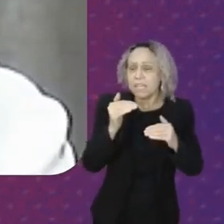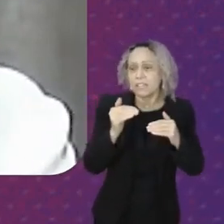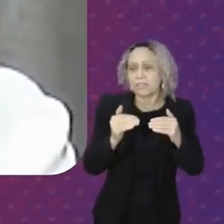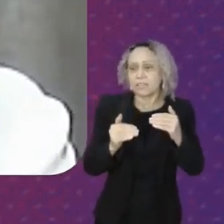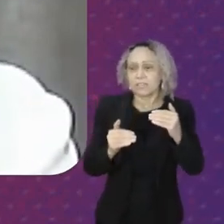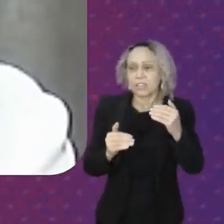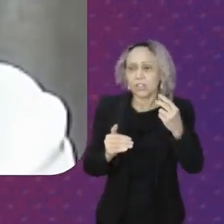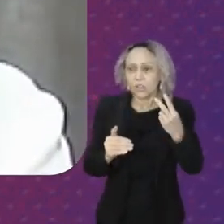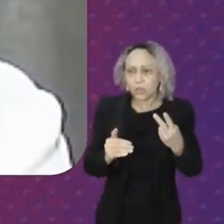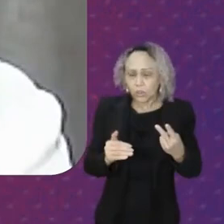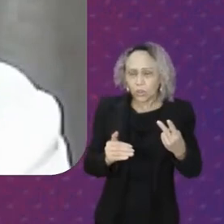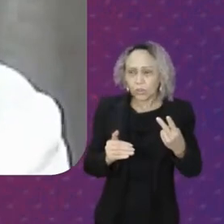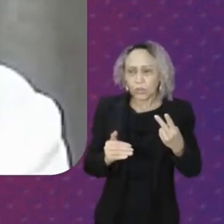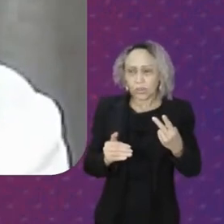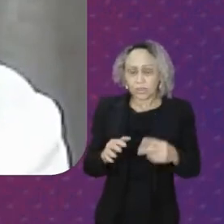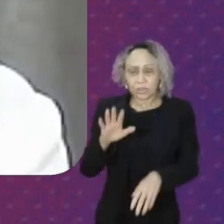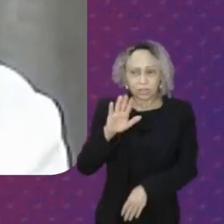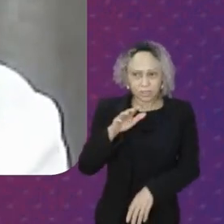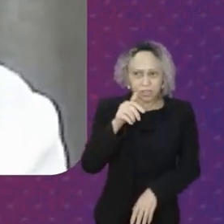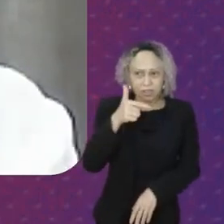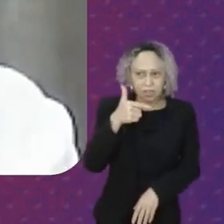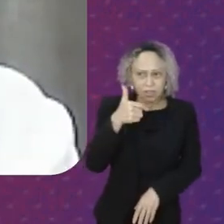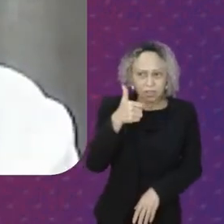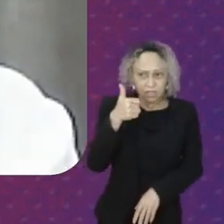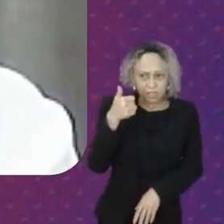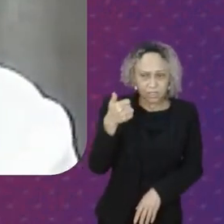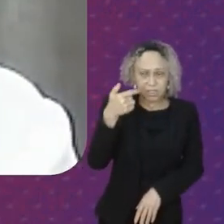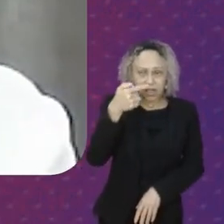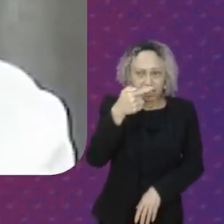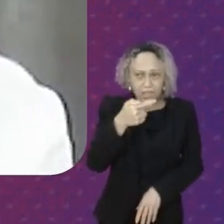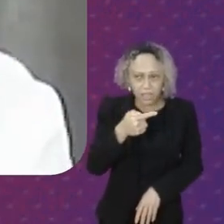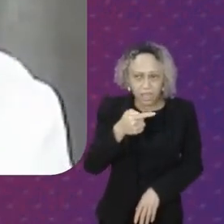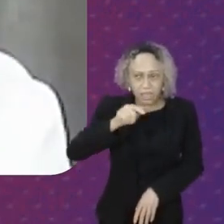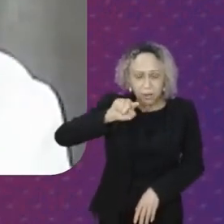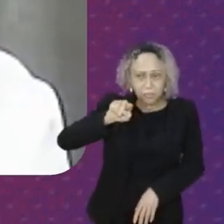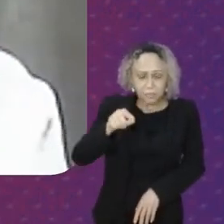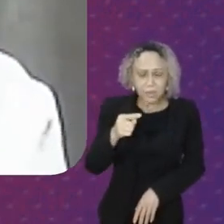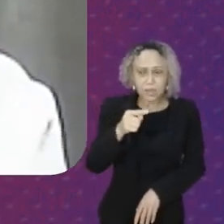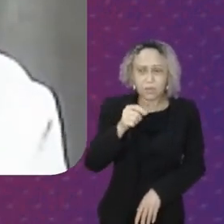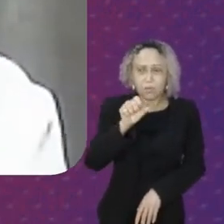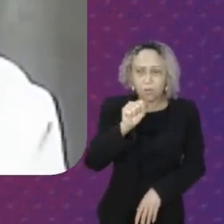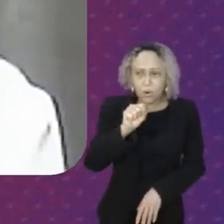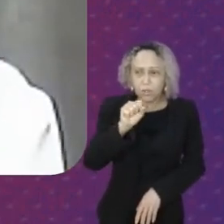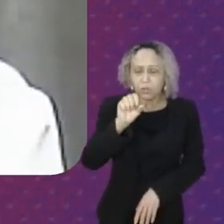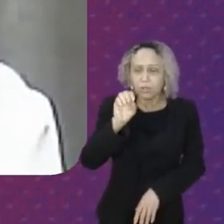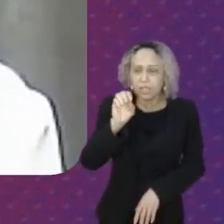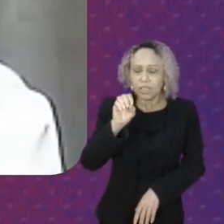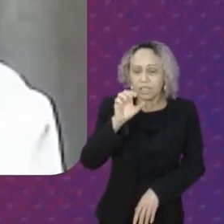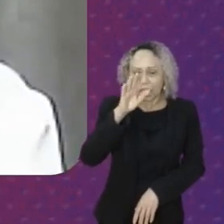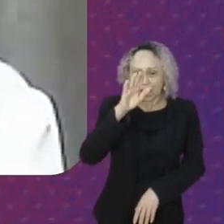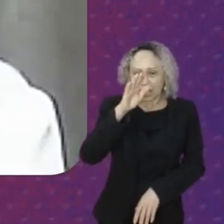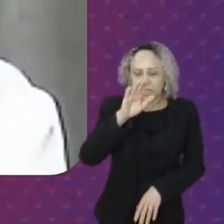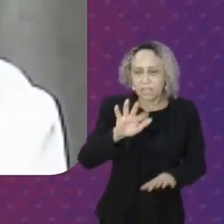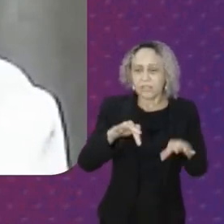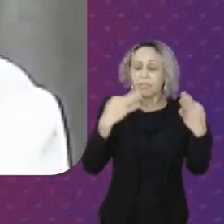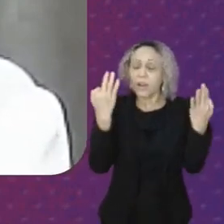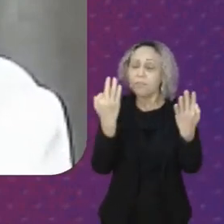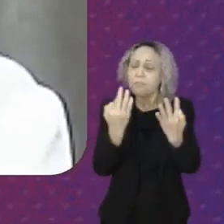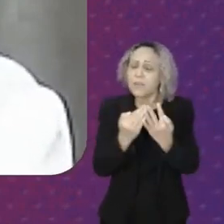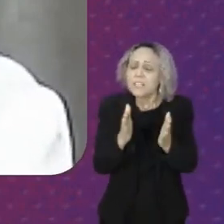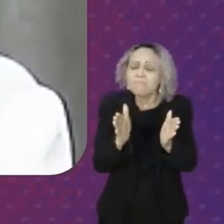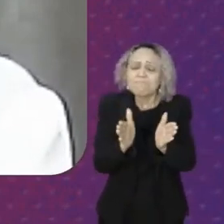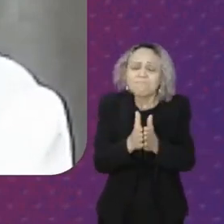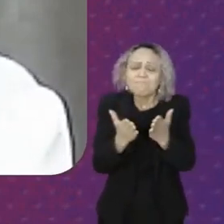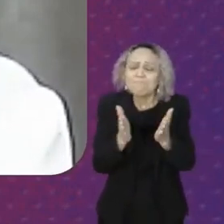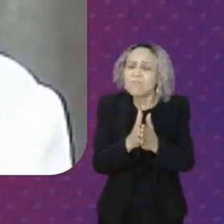total de 17.800 famílias na extrema pobreza. Por isso que a gente vê nas grandes cidades, como São Paulo,